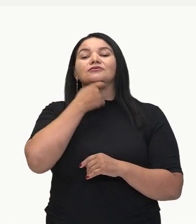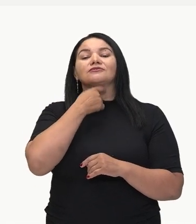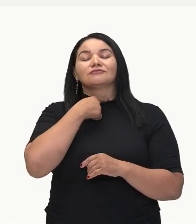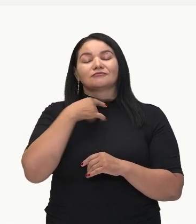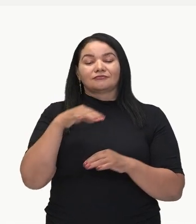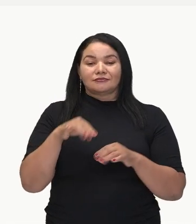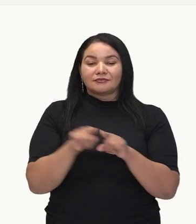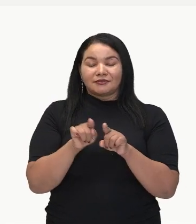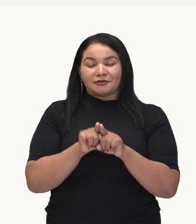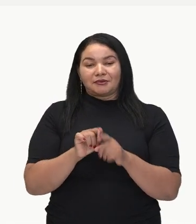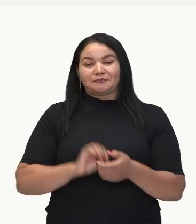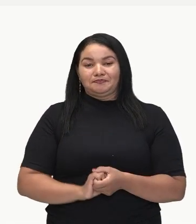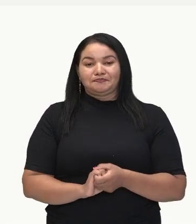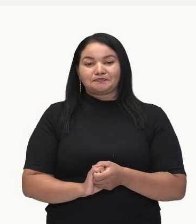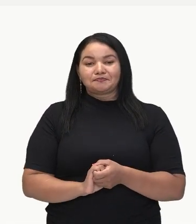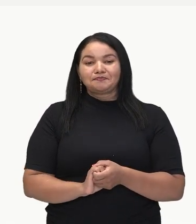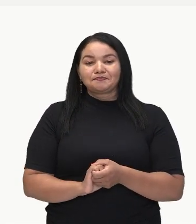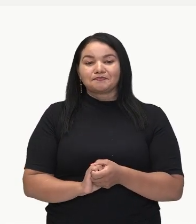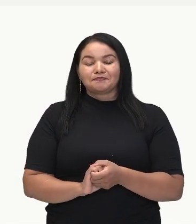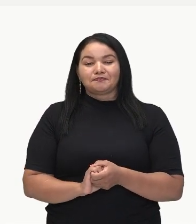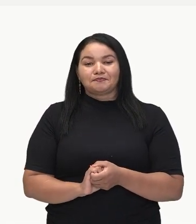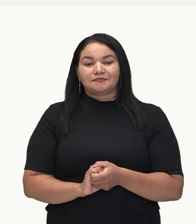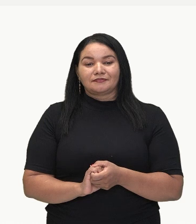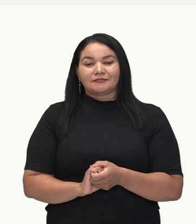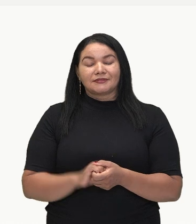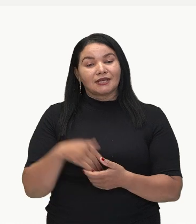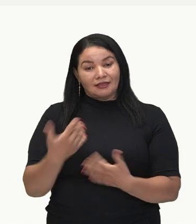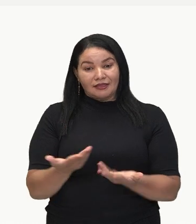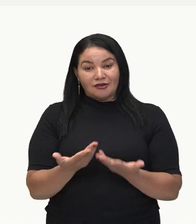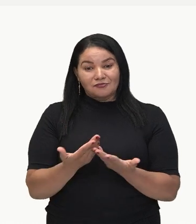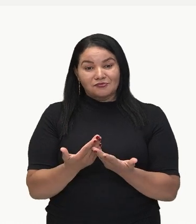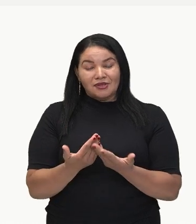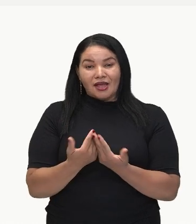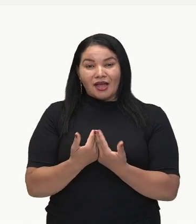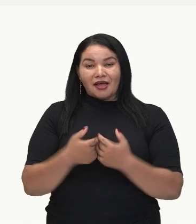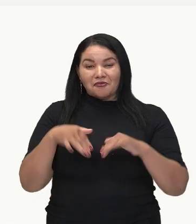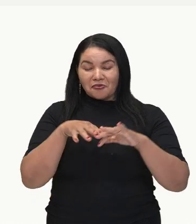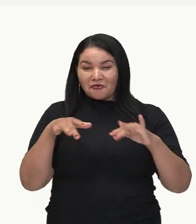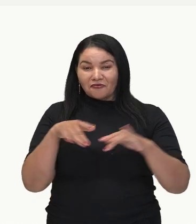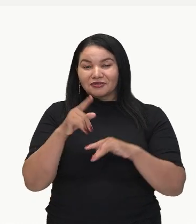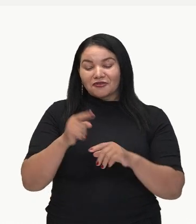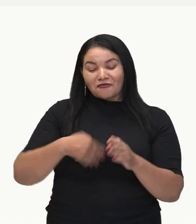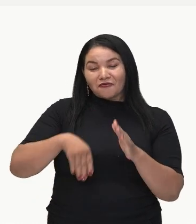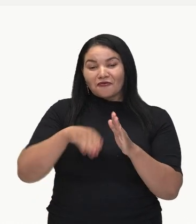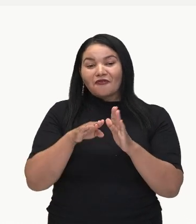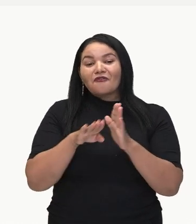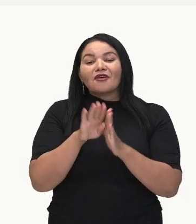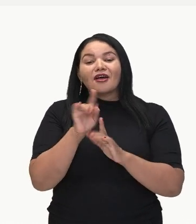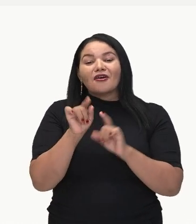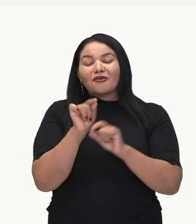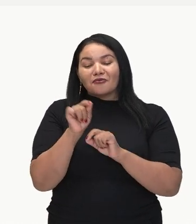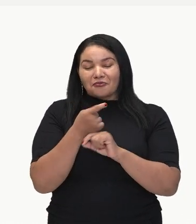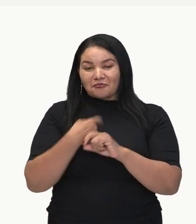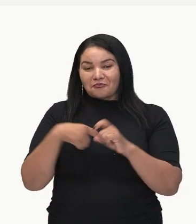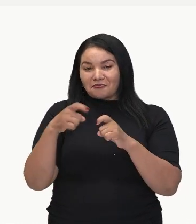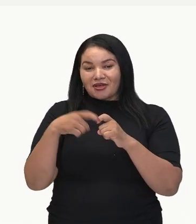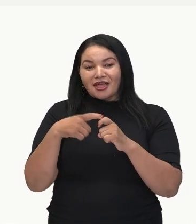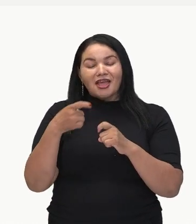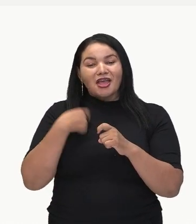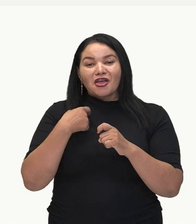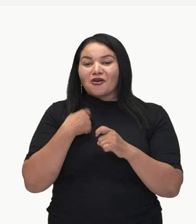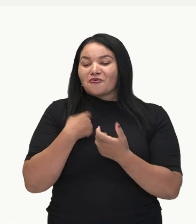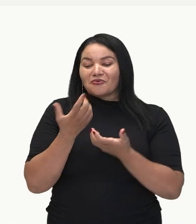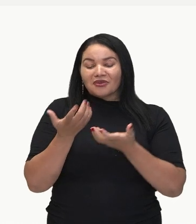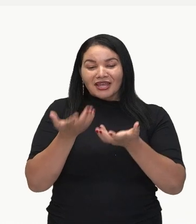né? Muito bem. Então temos aí, você quando vai ao médico, você não vai falar isso aqui, mamãe, eu quero ir lá no